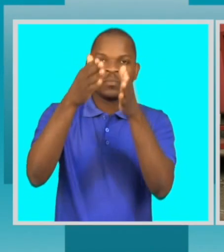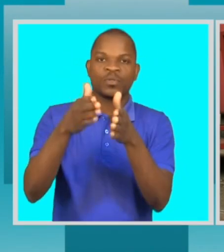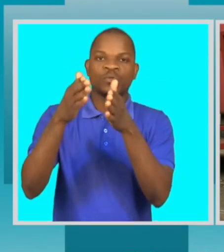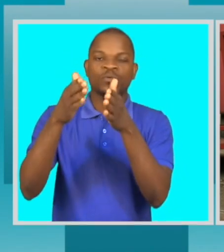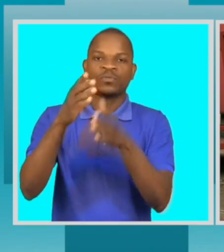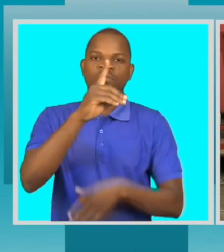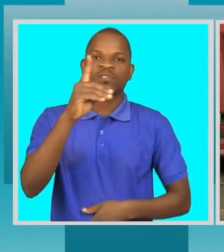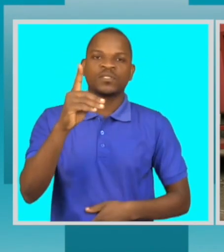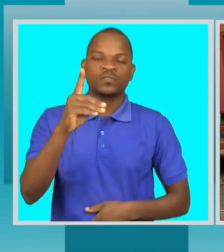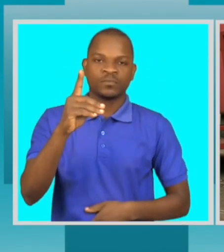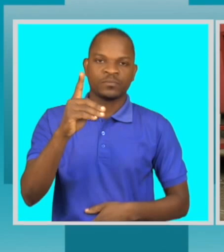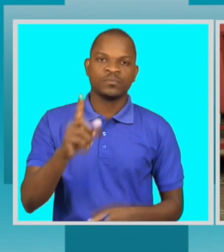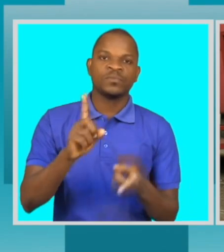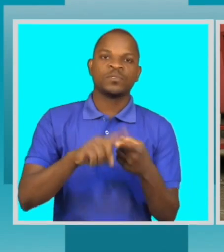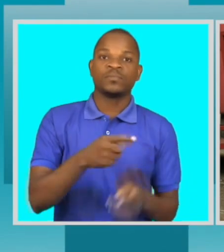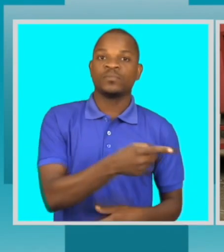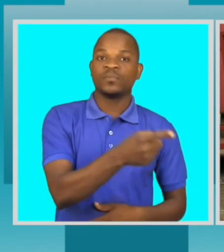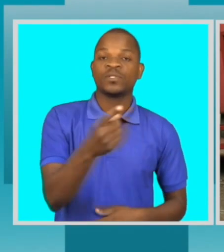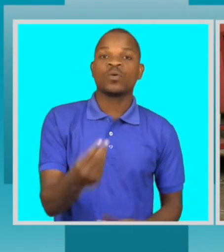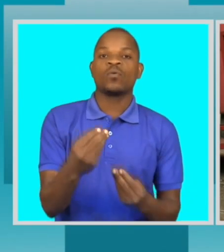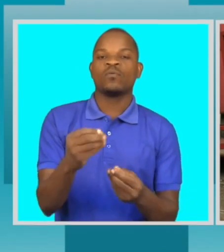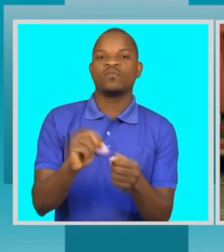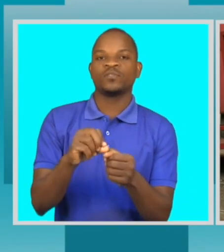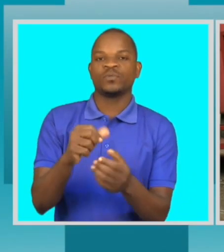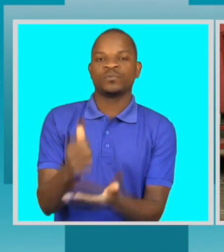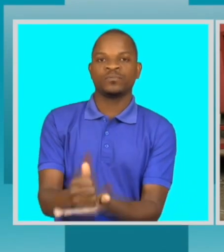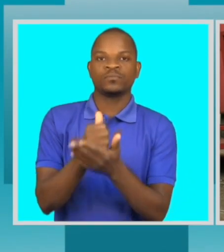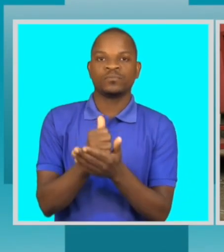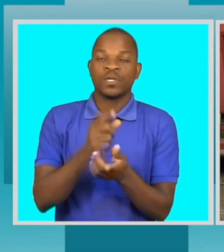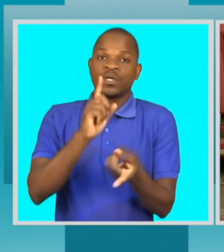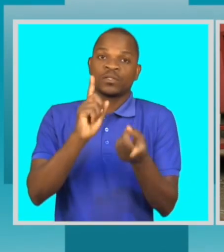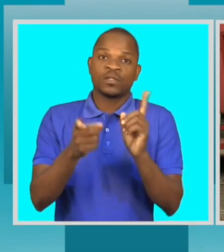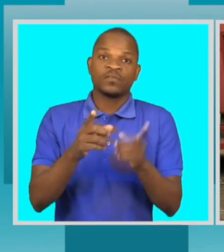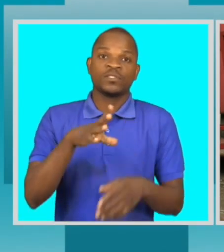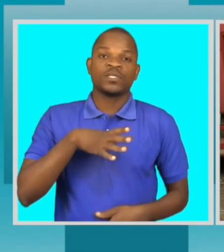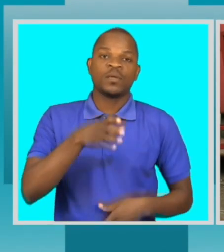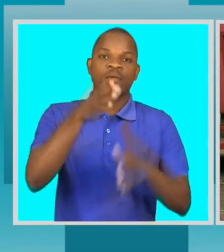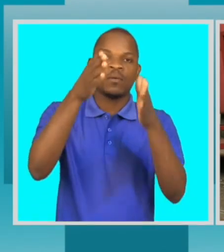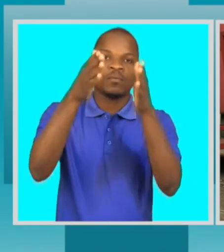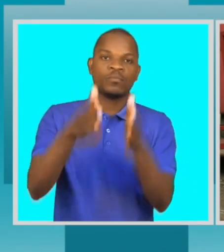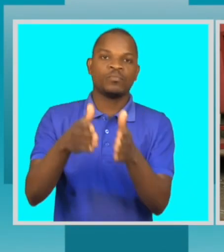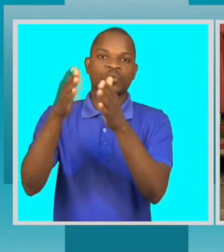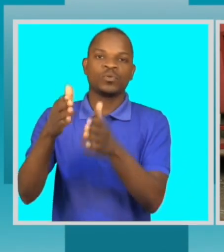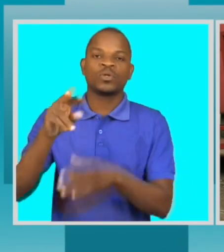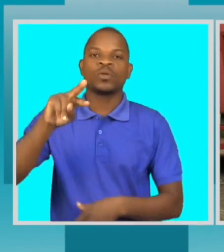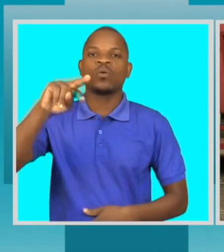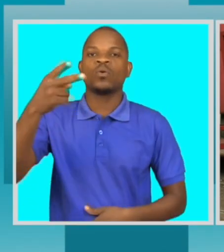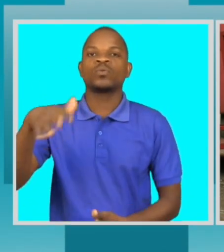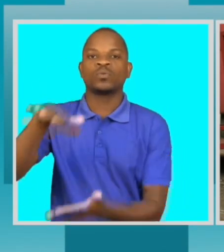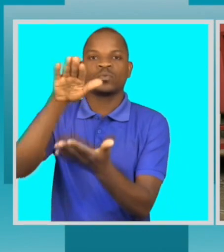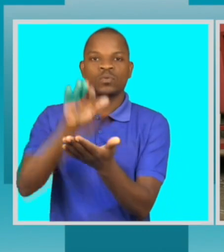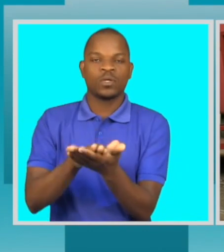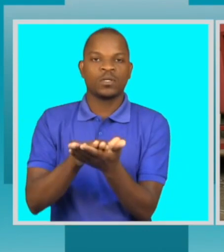a formação das pessoas com deficiência e como é que as pessoas com deficiência podem se beneficiar. Quem talvez neste momento pode